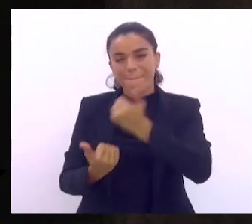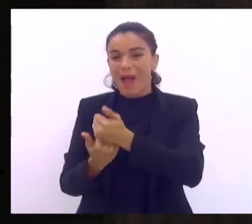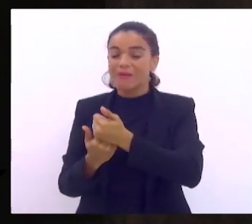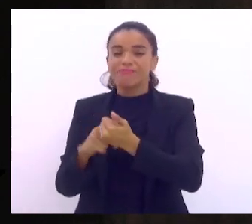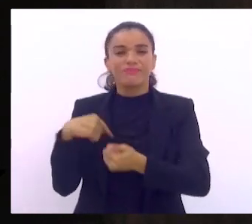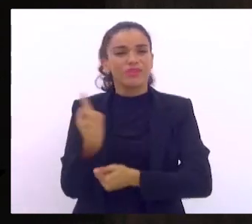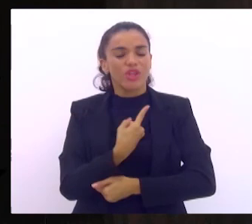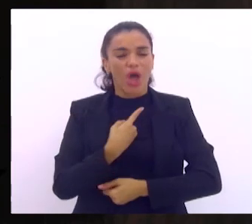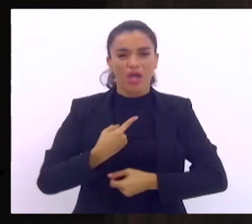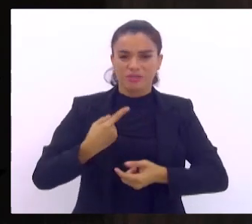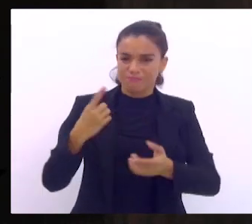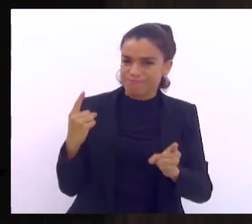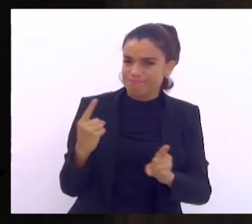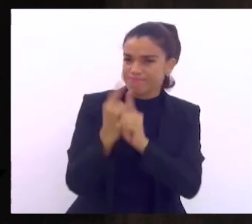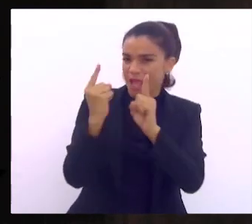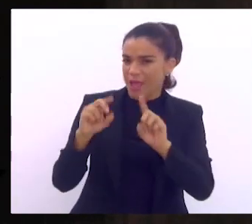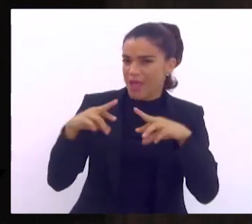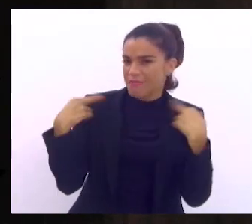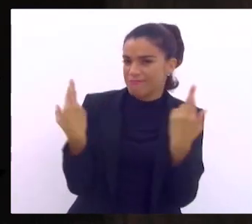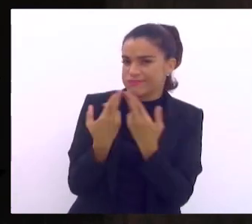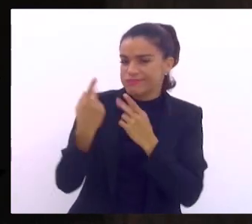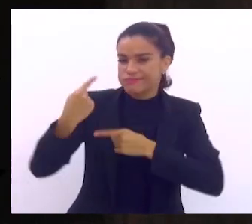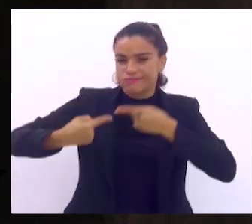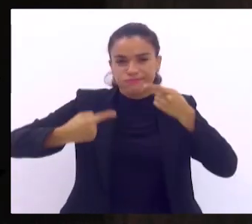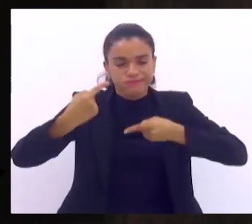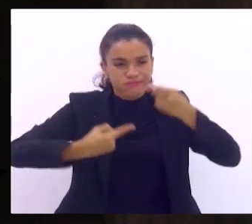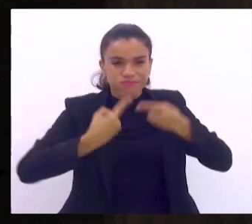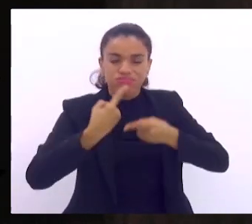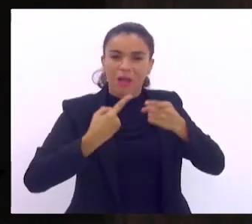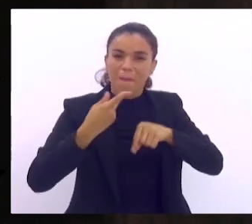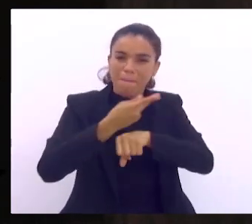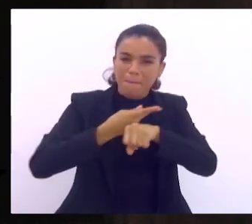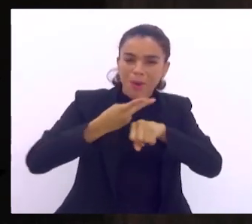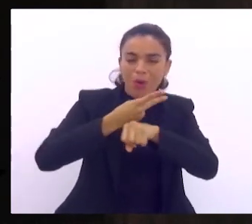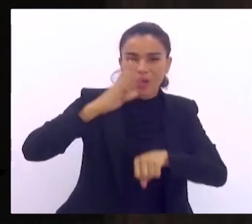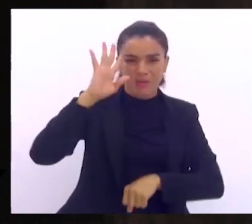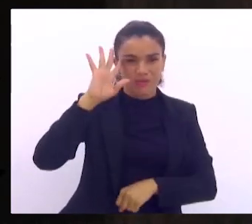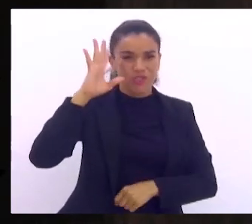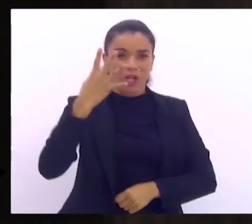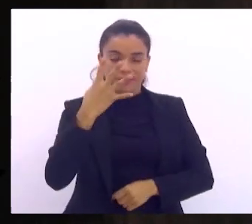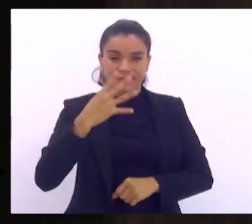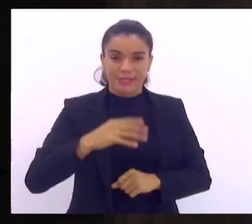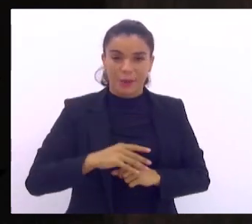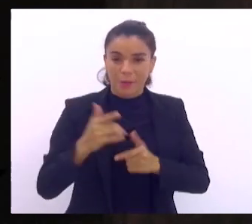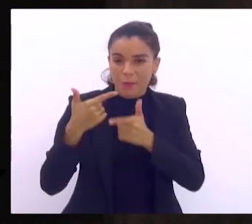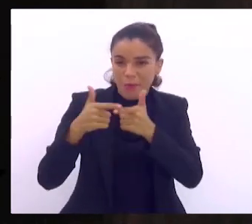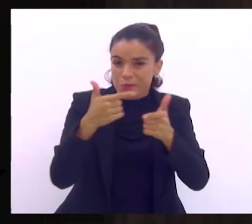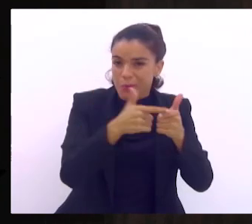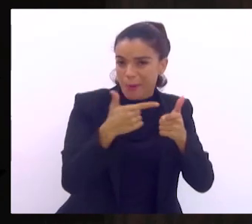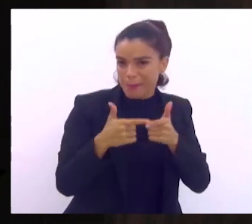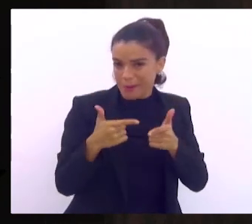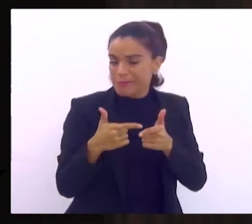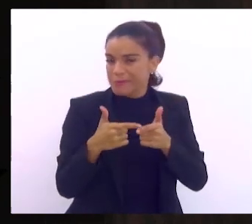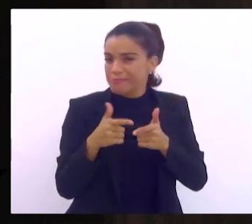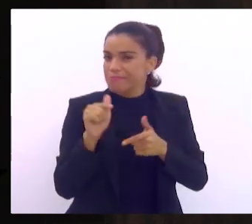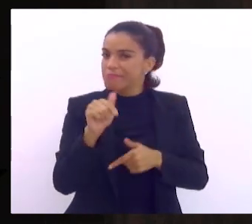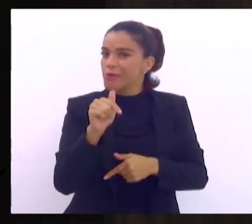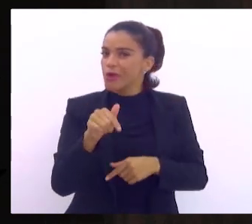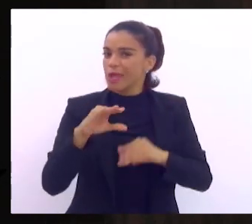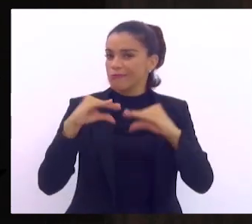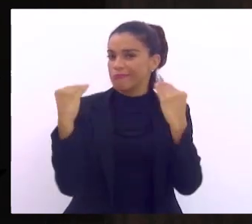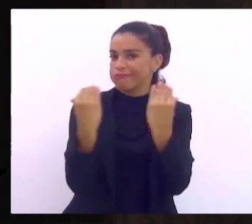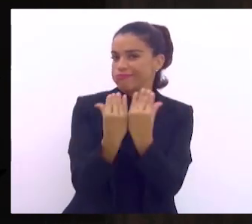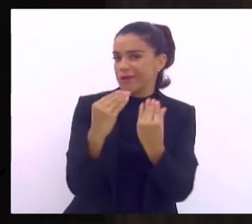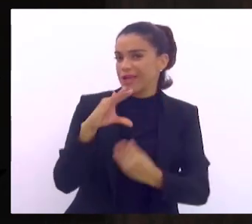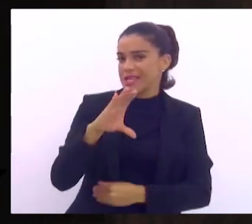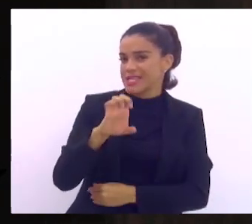e discutimos saídas efetivas para que o estádio Célio Negreiro de